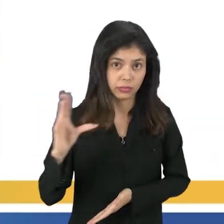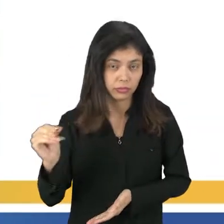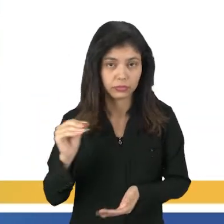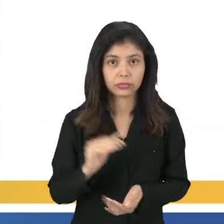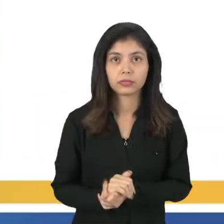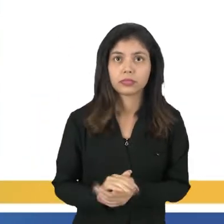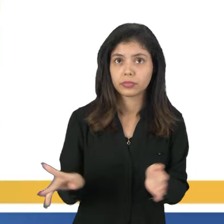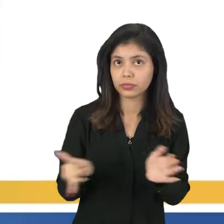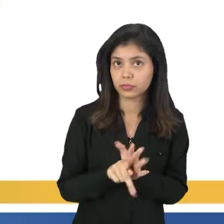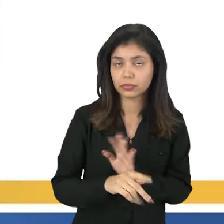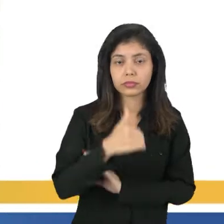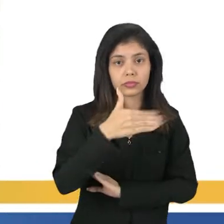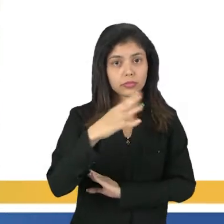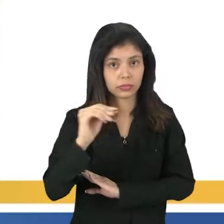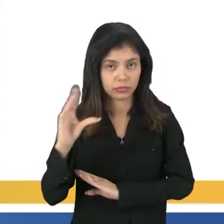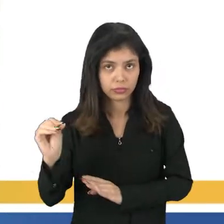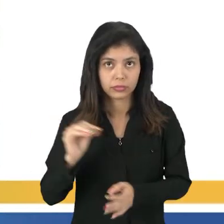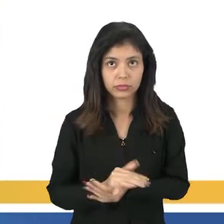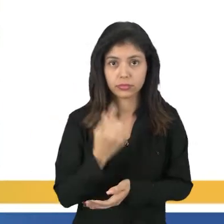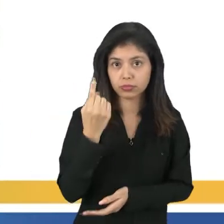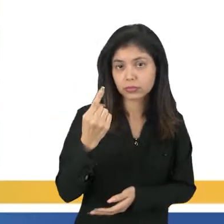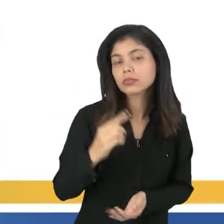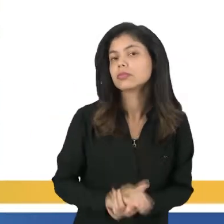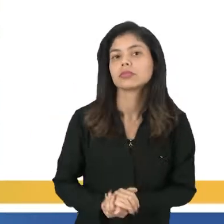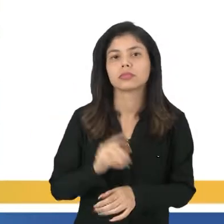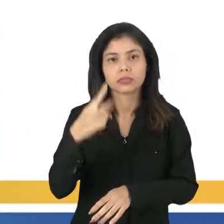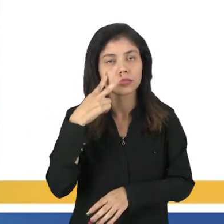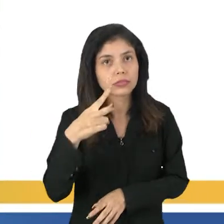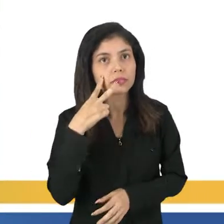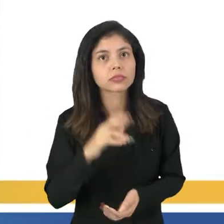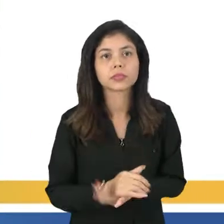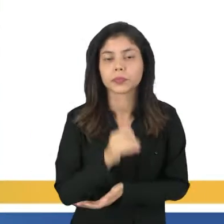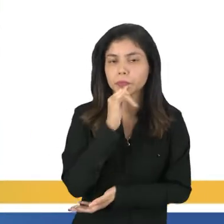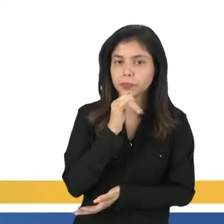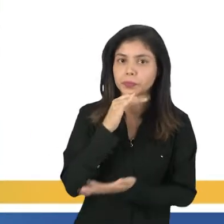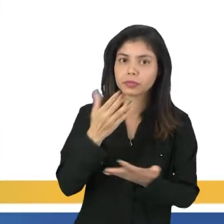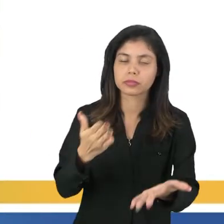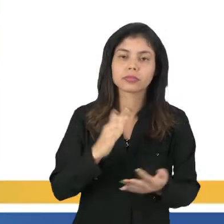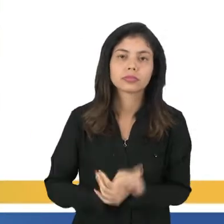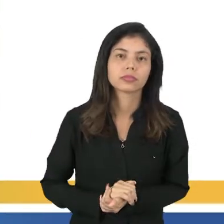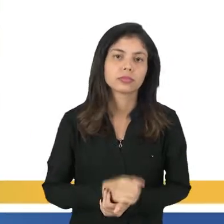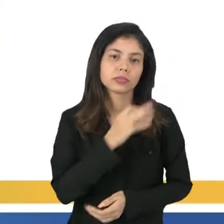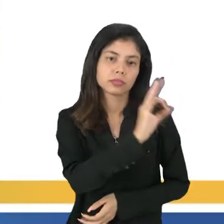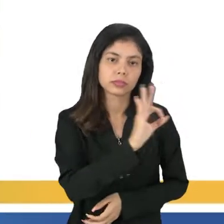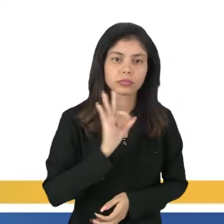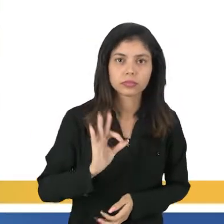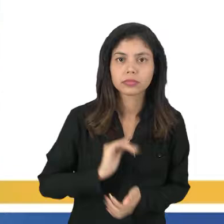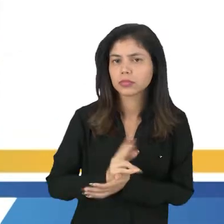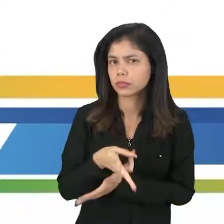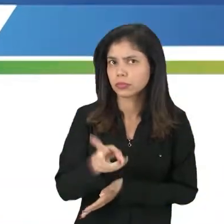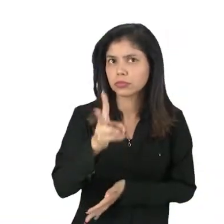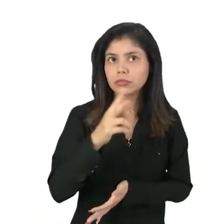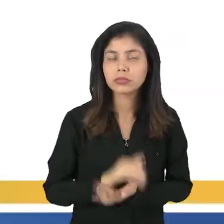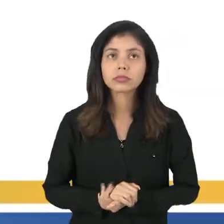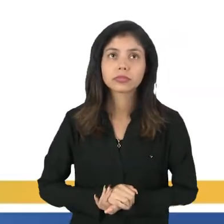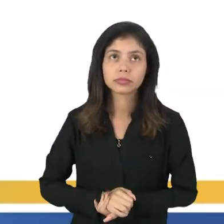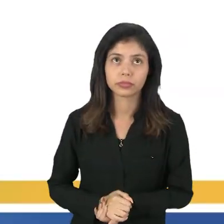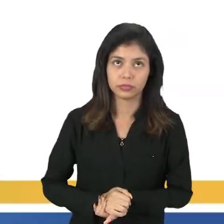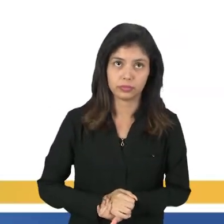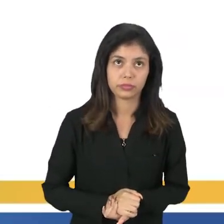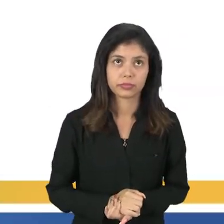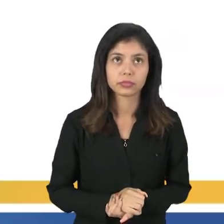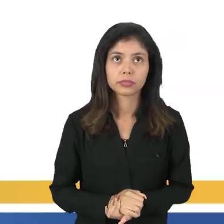ou 100 centésimos, que é igual a 1. Então, aqui nós vemos o exemplo da praticidade da porcentagem. Vamos prosseguir?